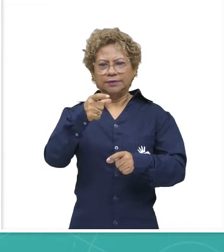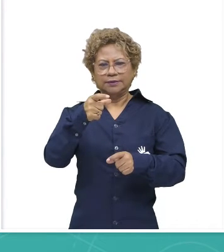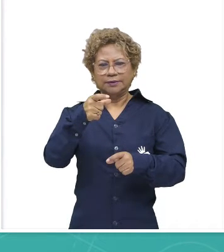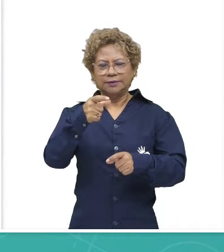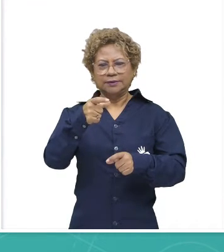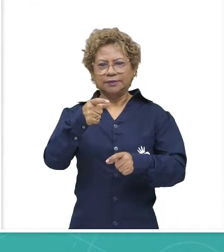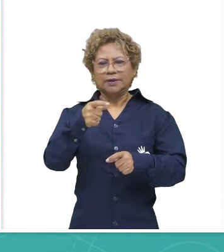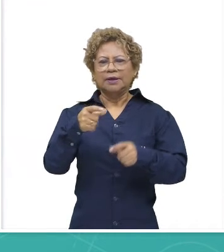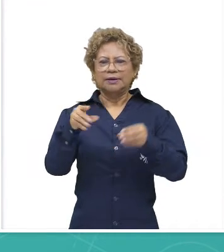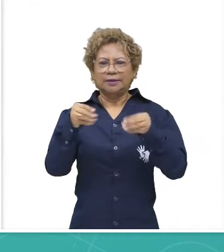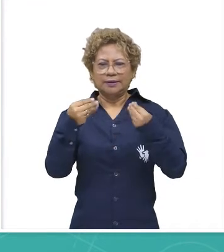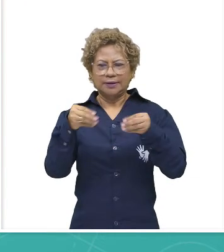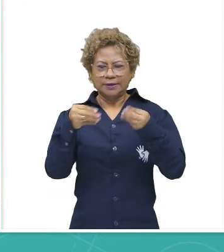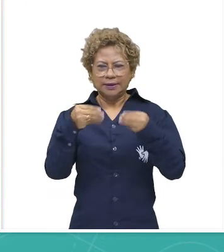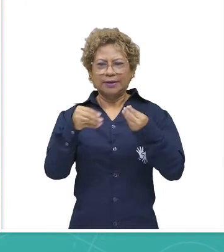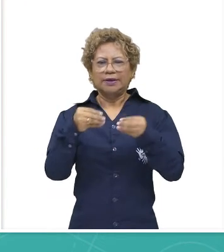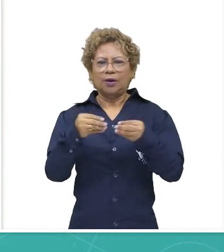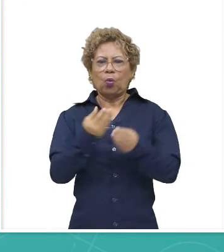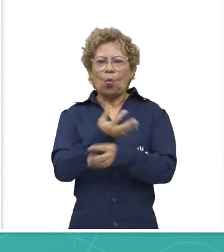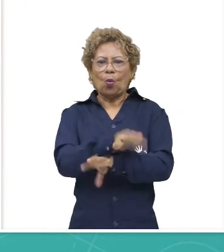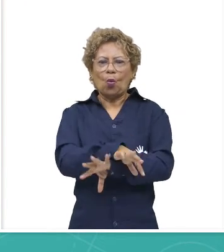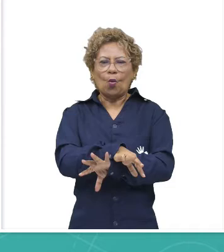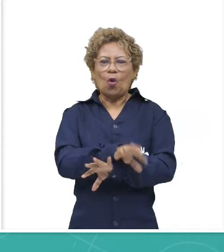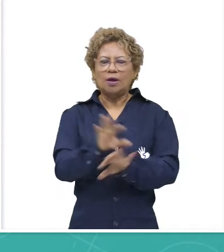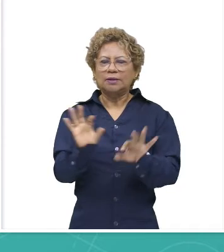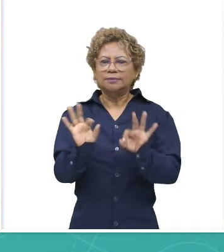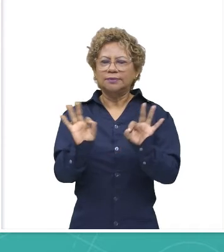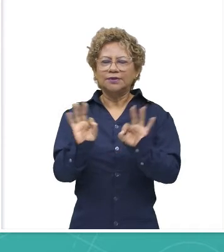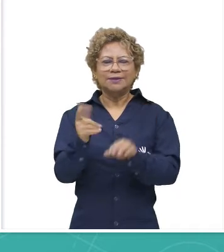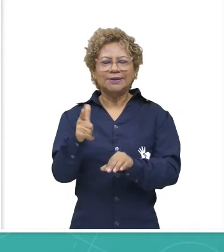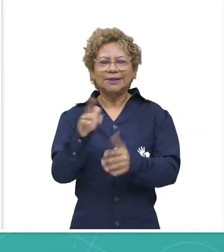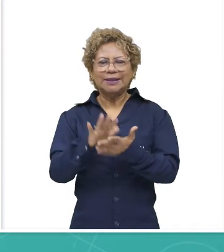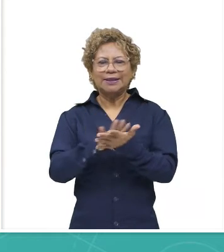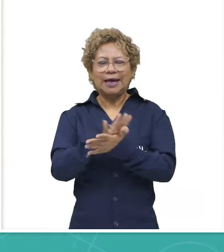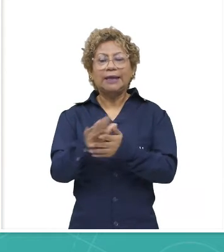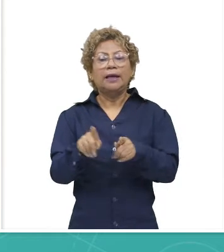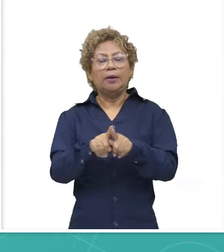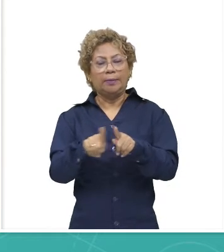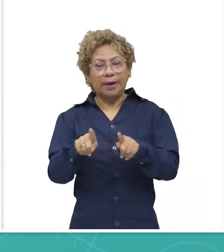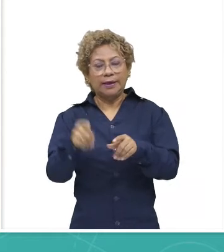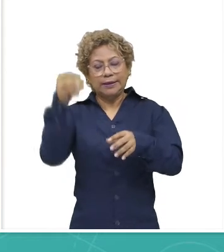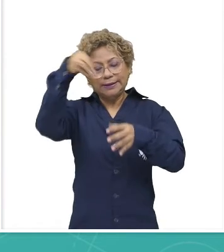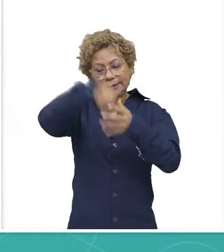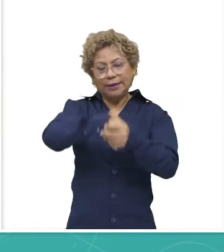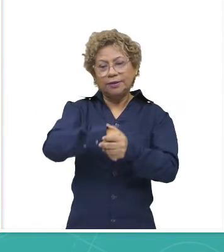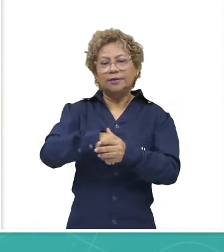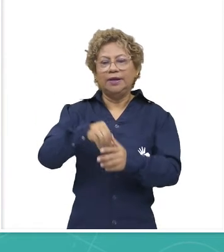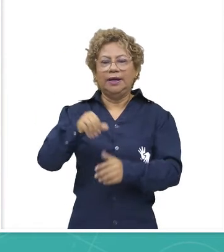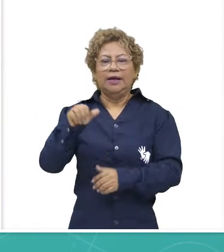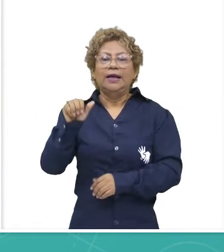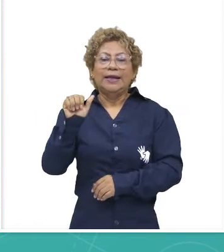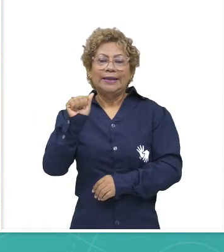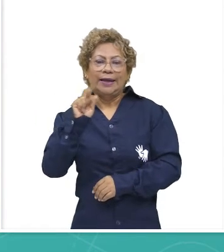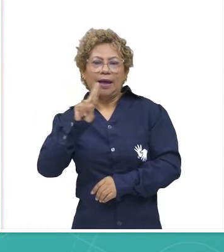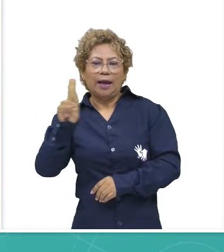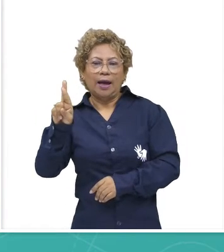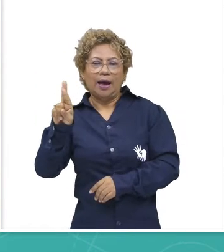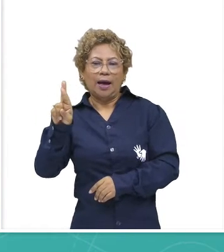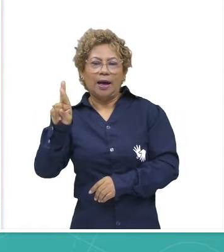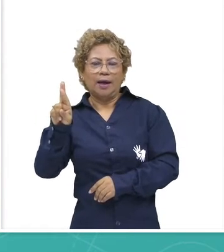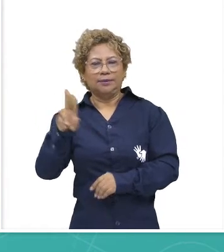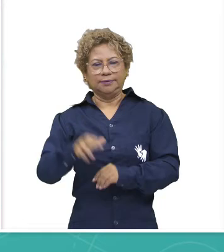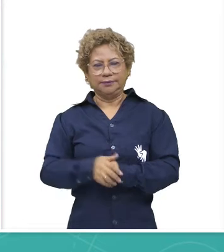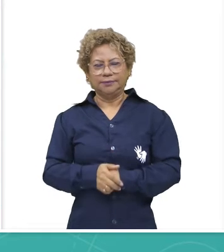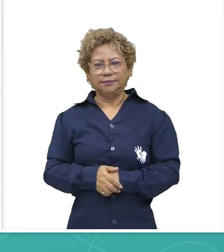a gente olha e está vazia. No entanto, essa garrafa contém ar dentro dela. E quando a gente retira